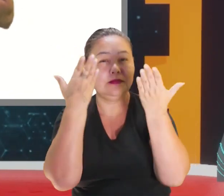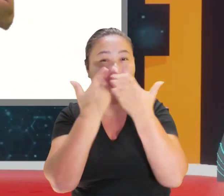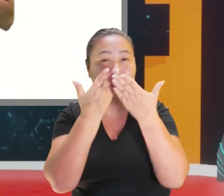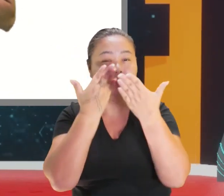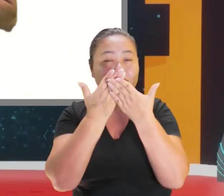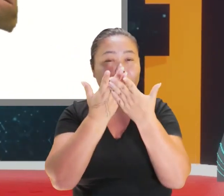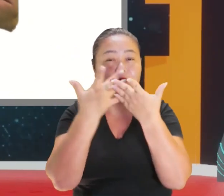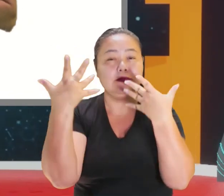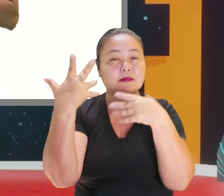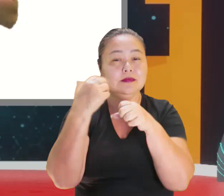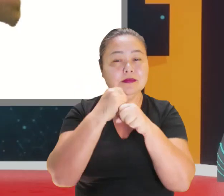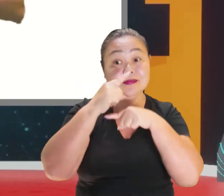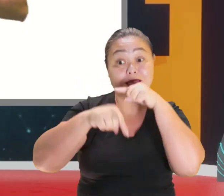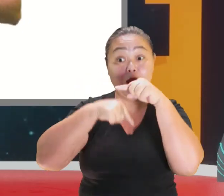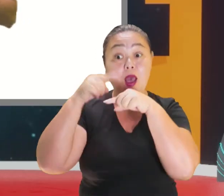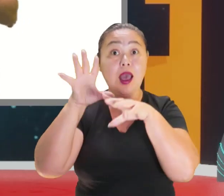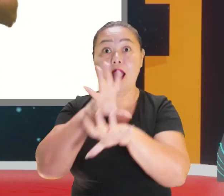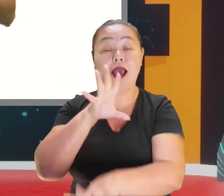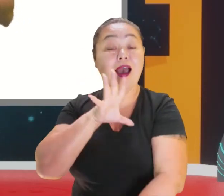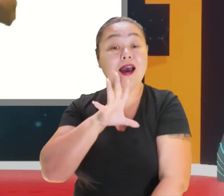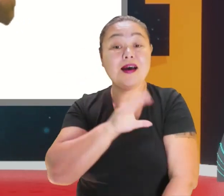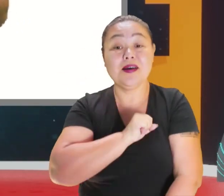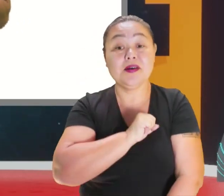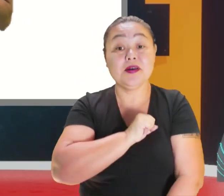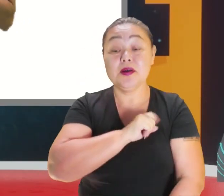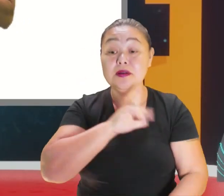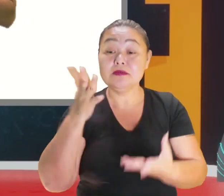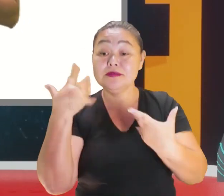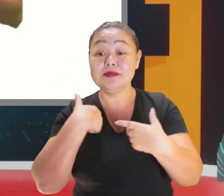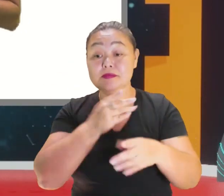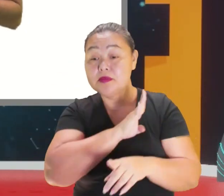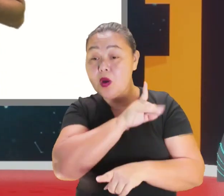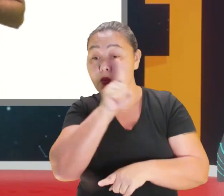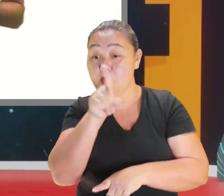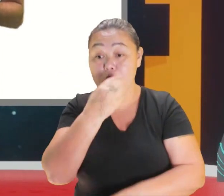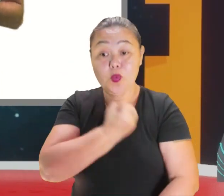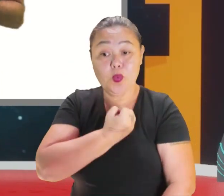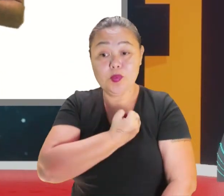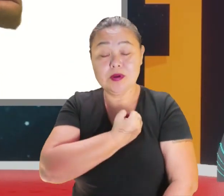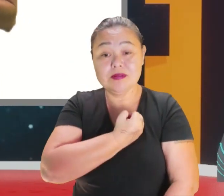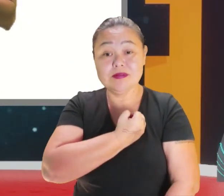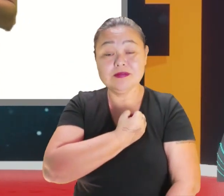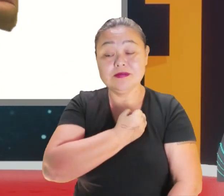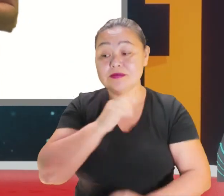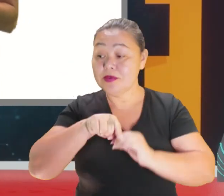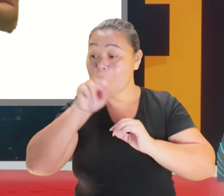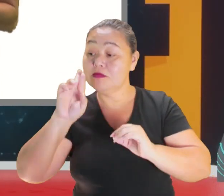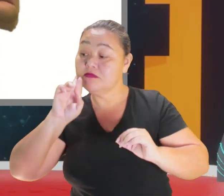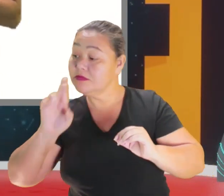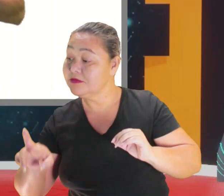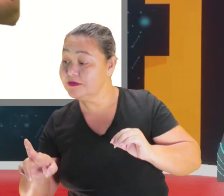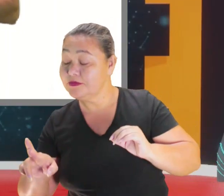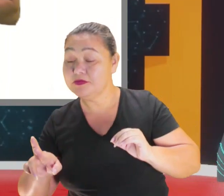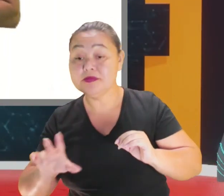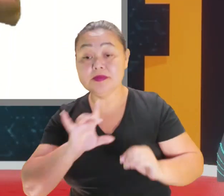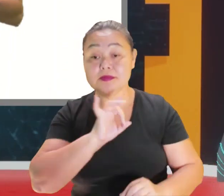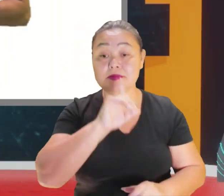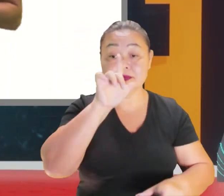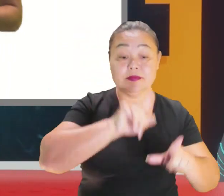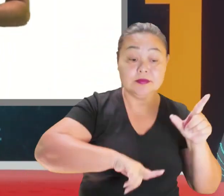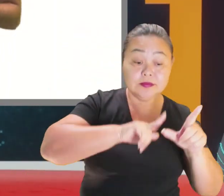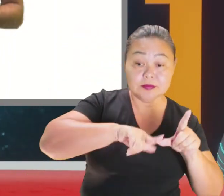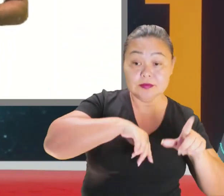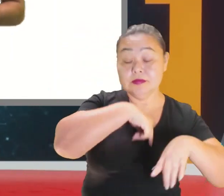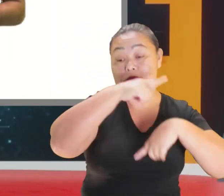da máquina de calcular, eu fiquei apaixonado, porque assim, a máquina de calcular entra um número e sai uma resposta. Cada letra